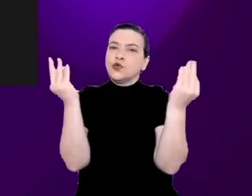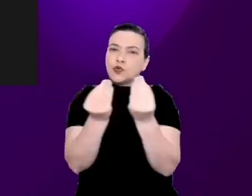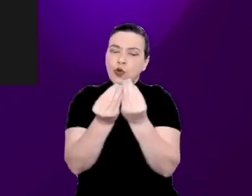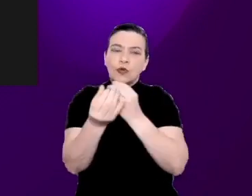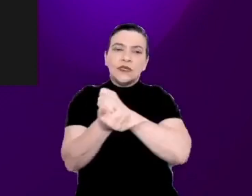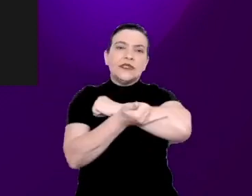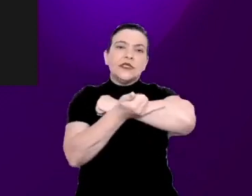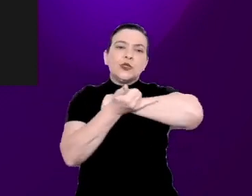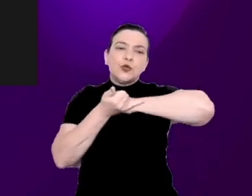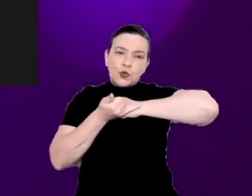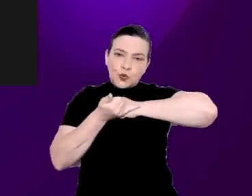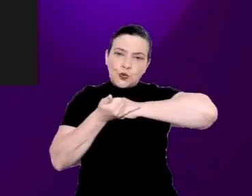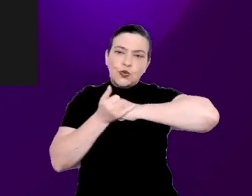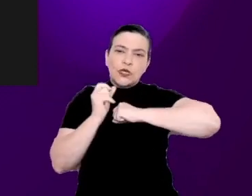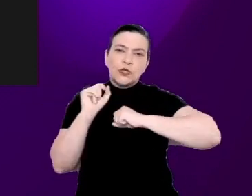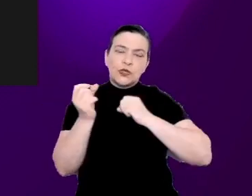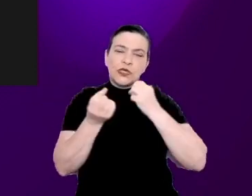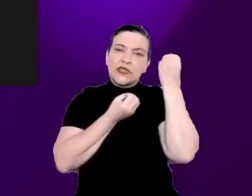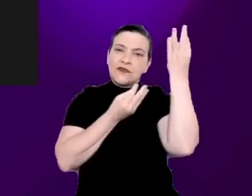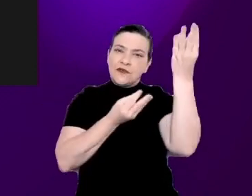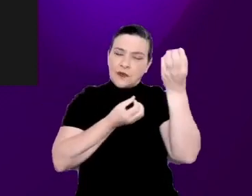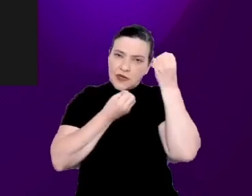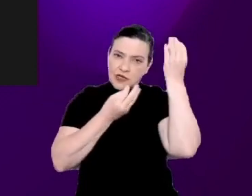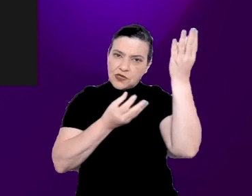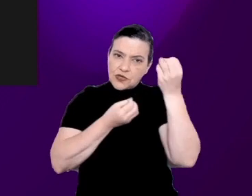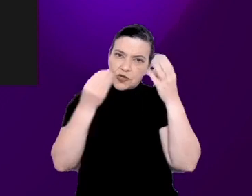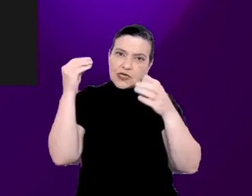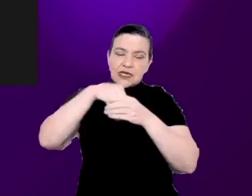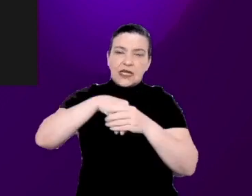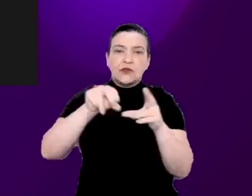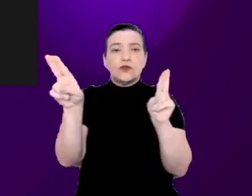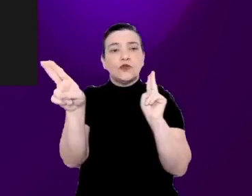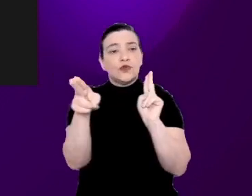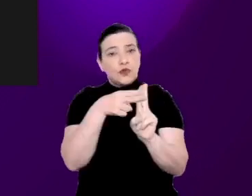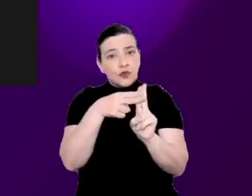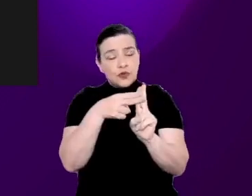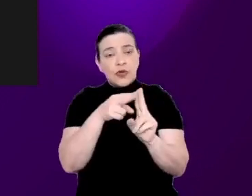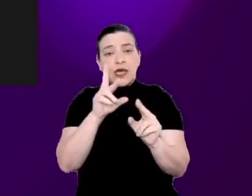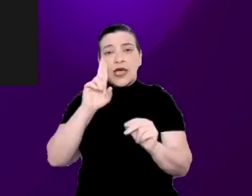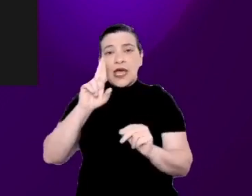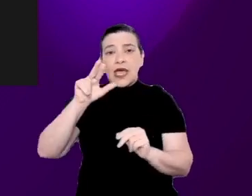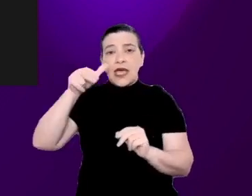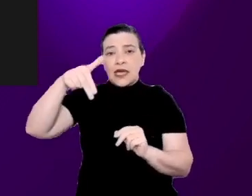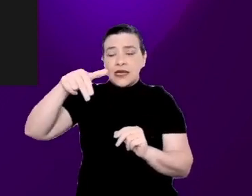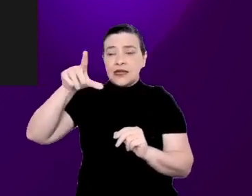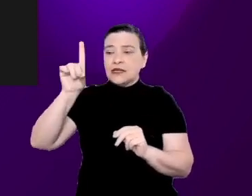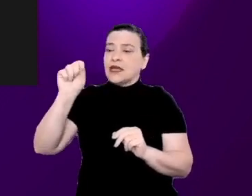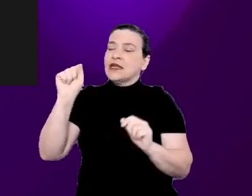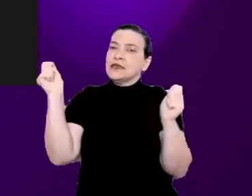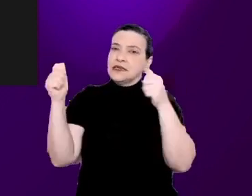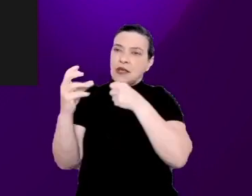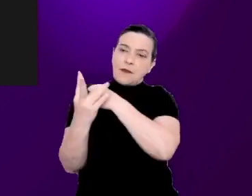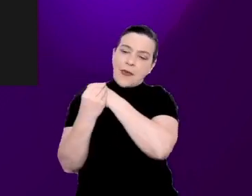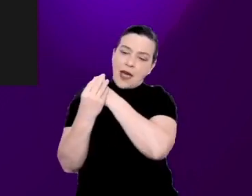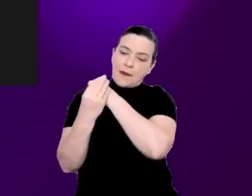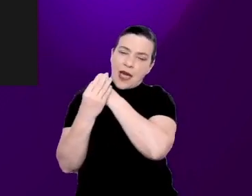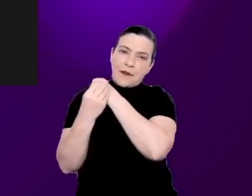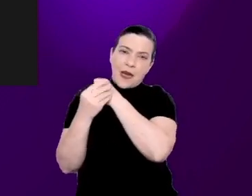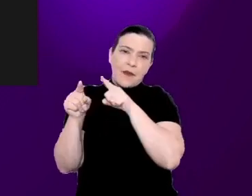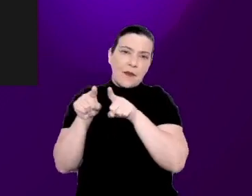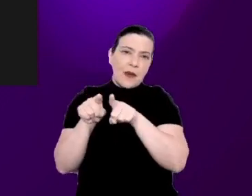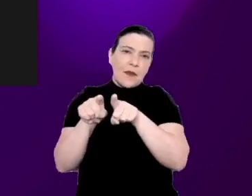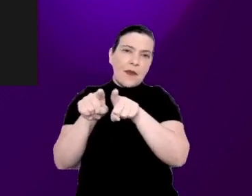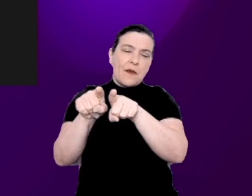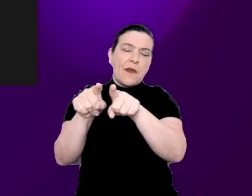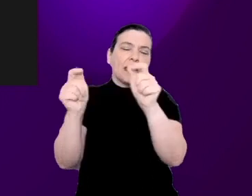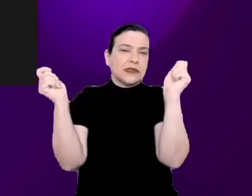de notificação que a gente tem dentro do SUS, para que a RNDS receba esses dados em FHIR, eles passem a